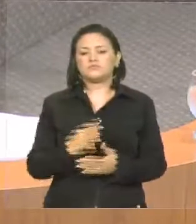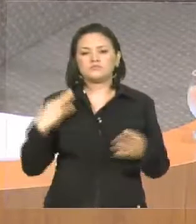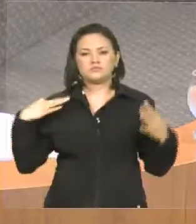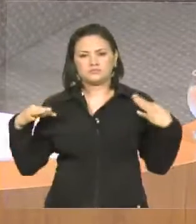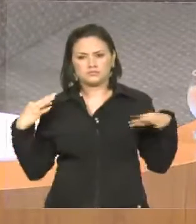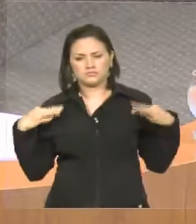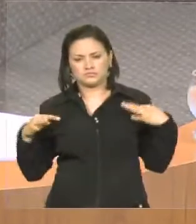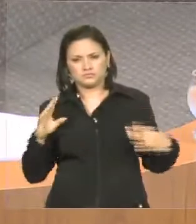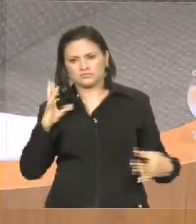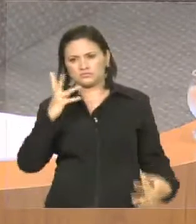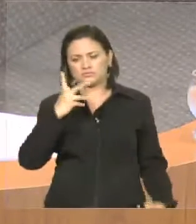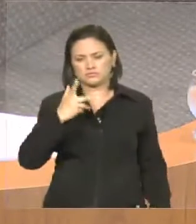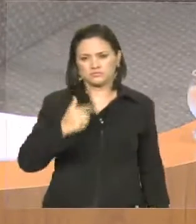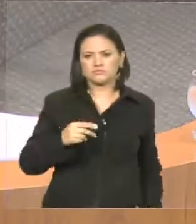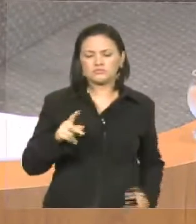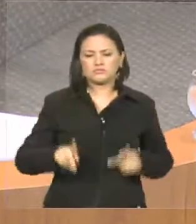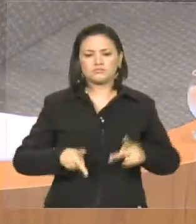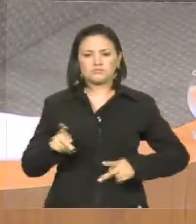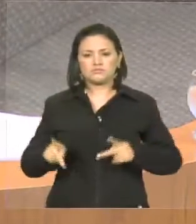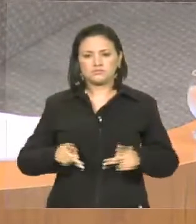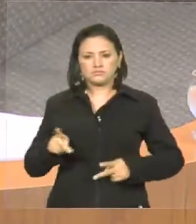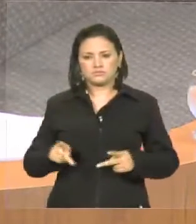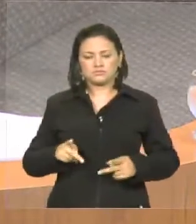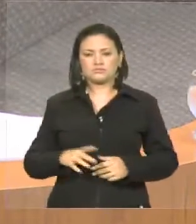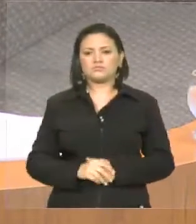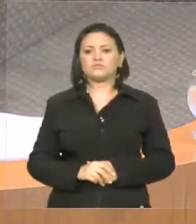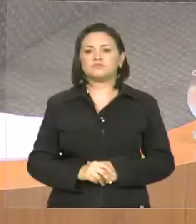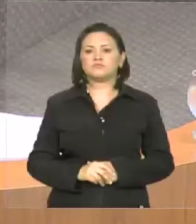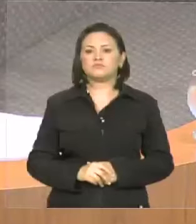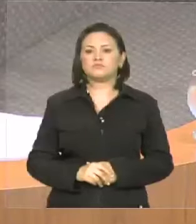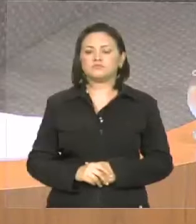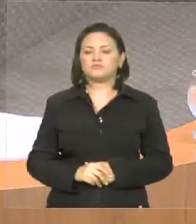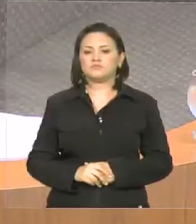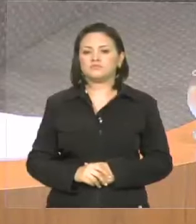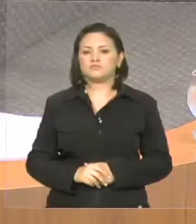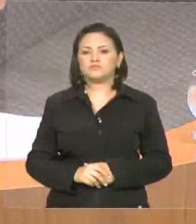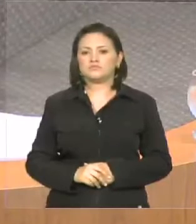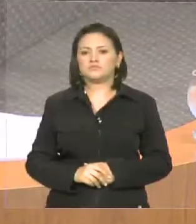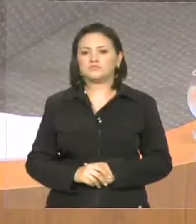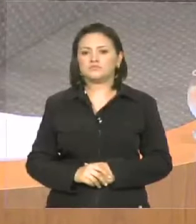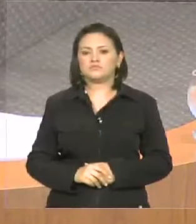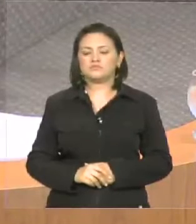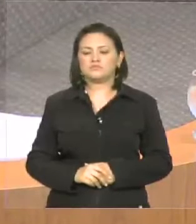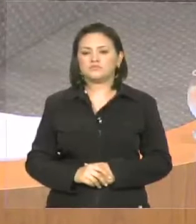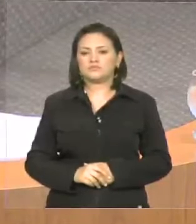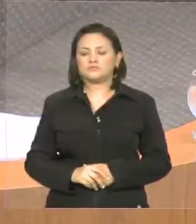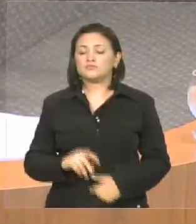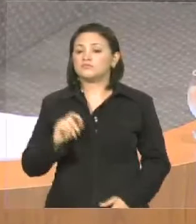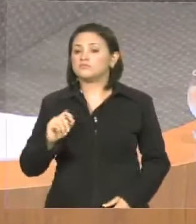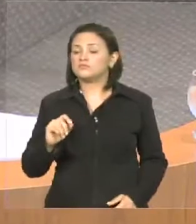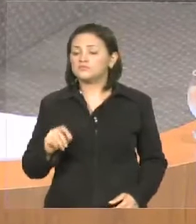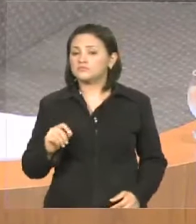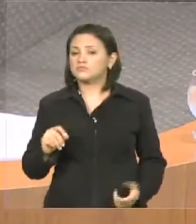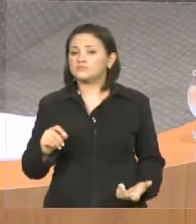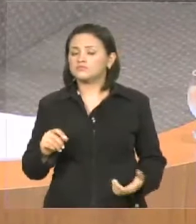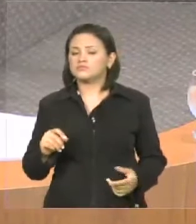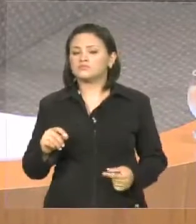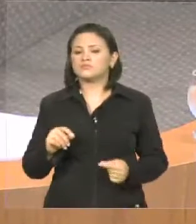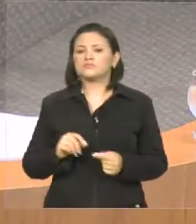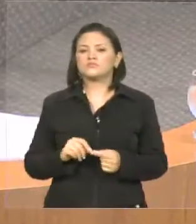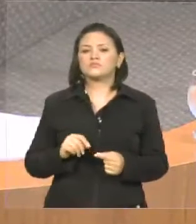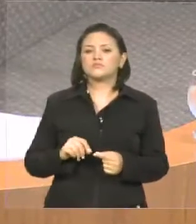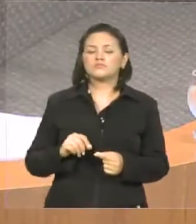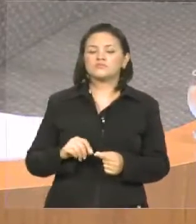beleza e do nosso povo. Mas até esse indicador, que estigmatizou muito o Maranhão, hoje,